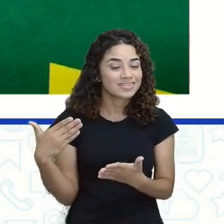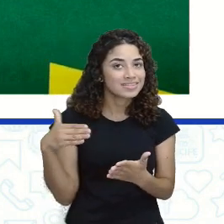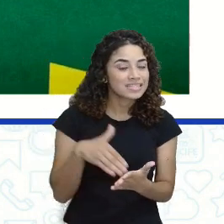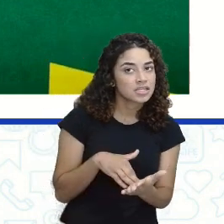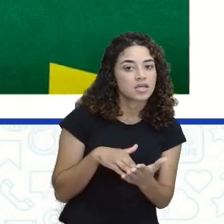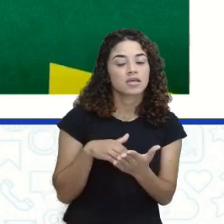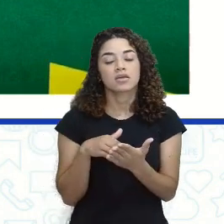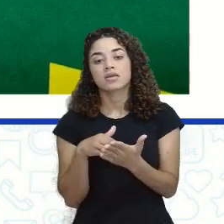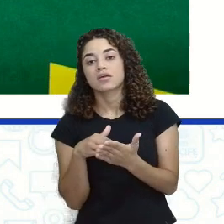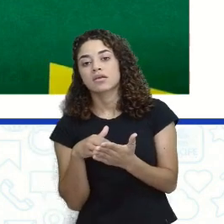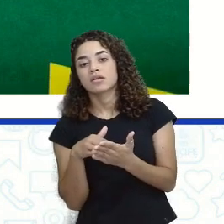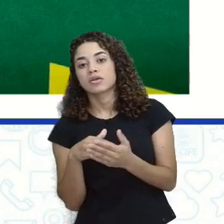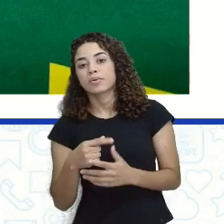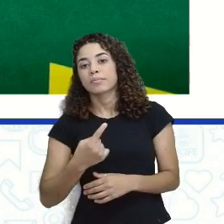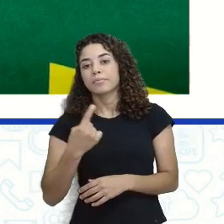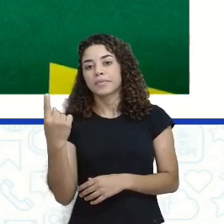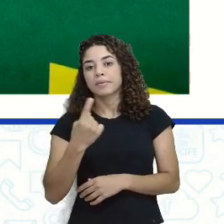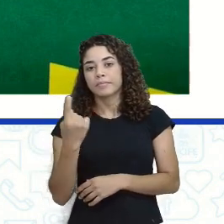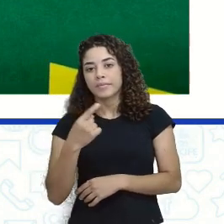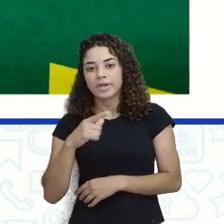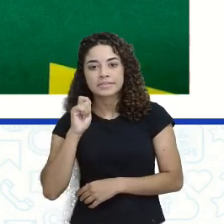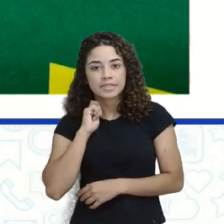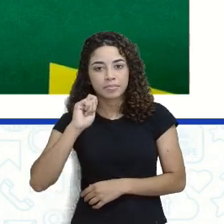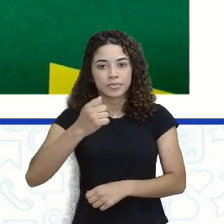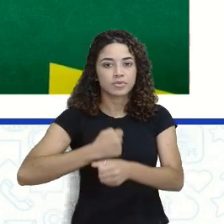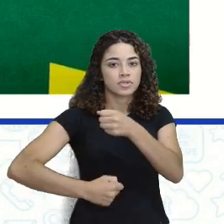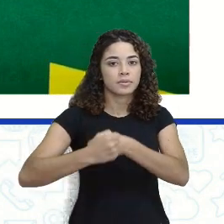chegar ao 1º de abril de